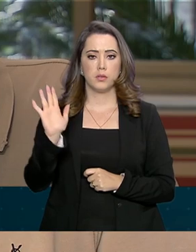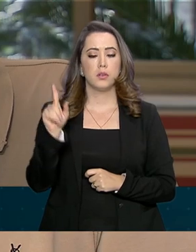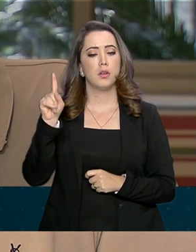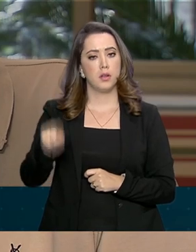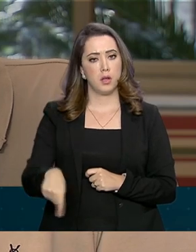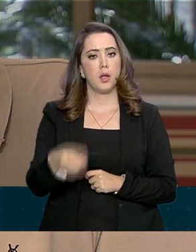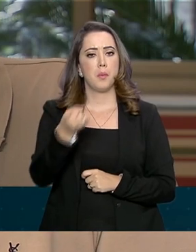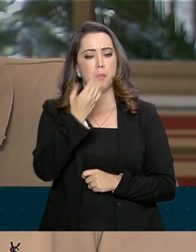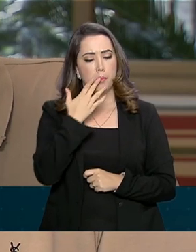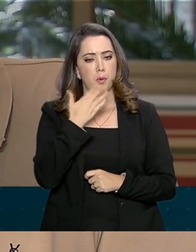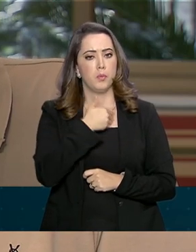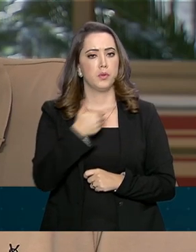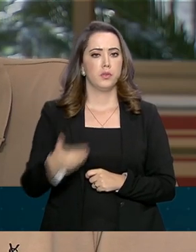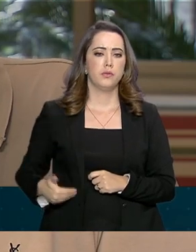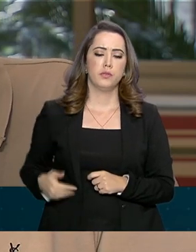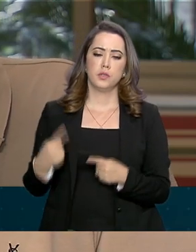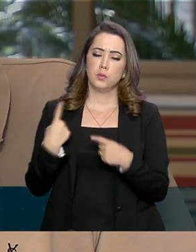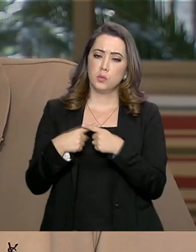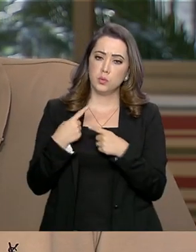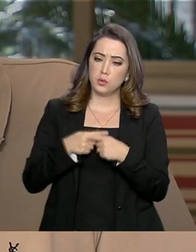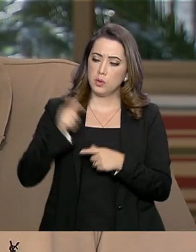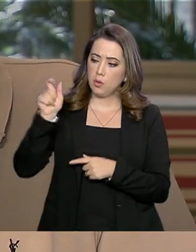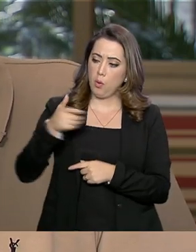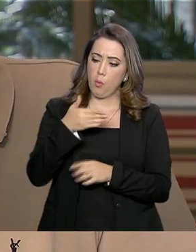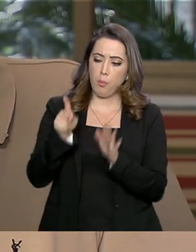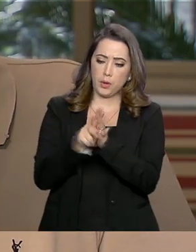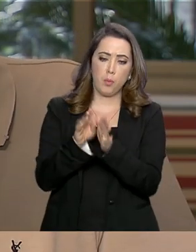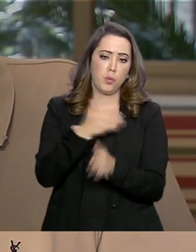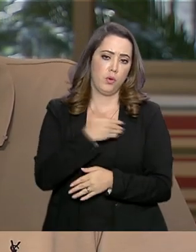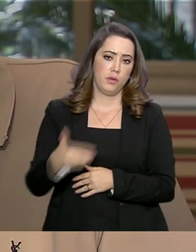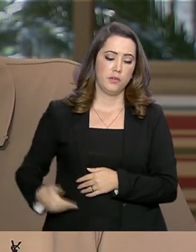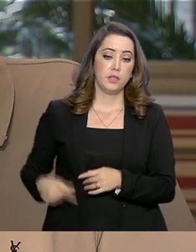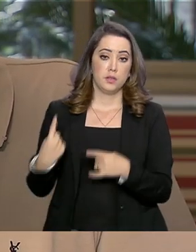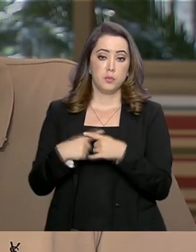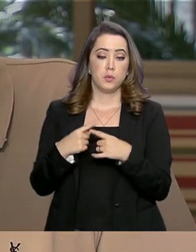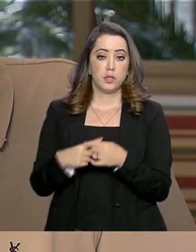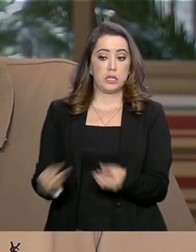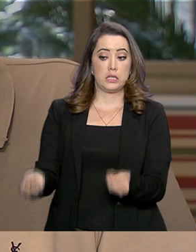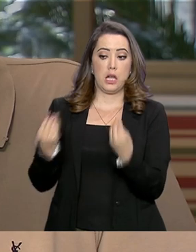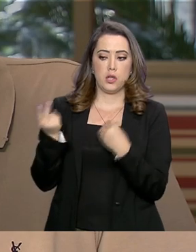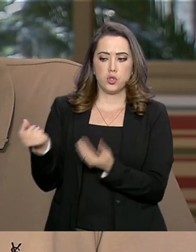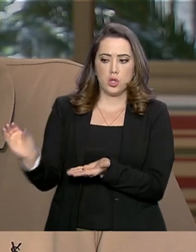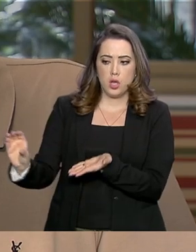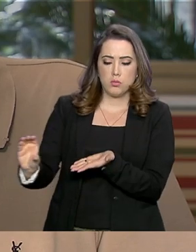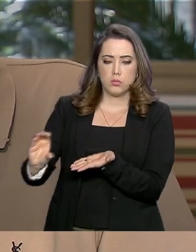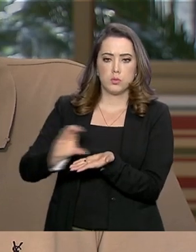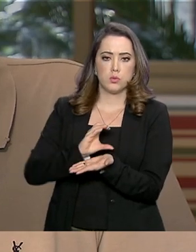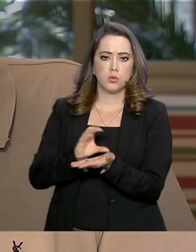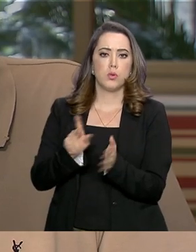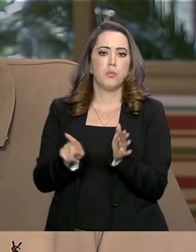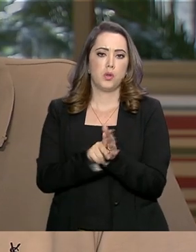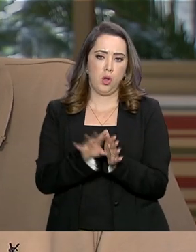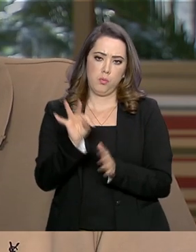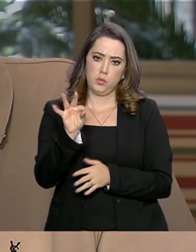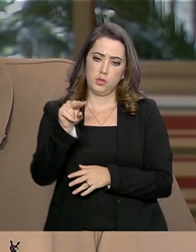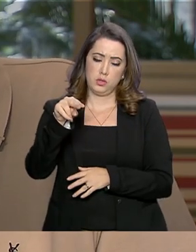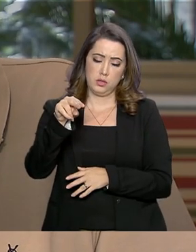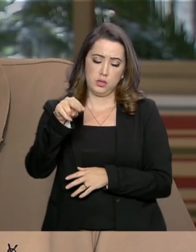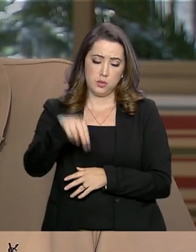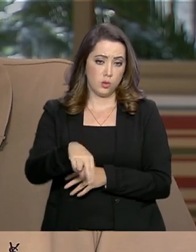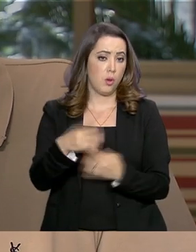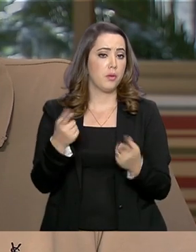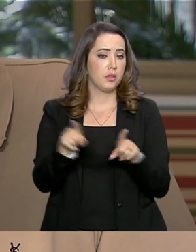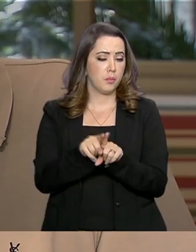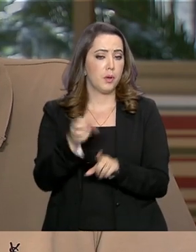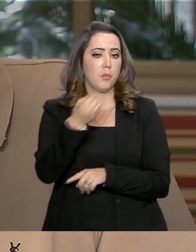benéfica. Ela é benéfica ao governo, porque traz alguns recursos adicionais ao tesouro, mas é